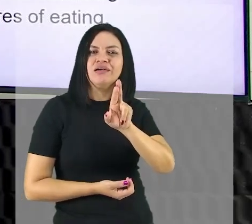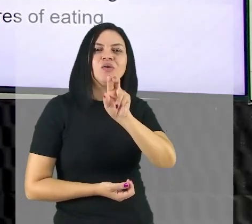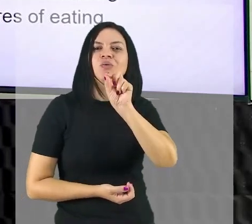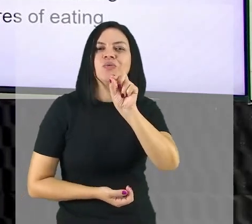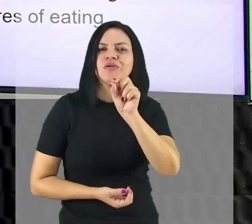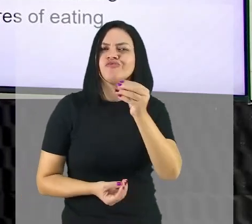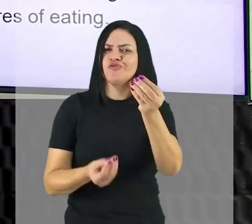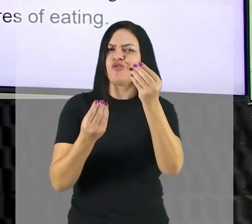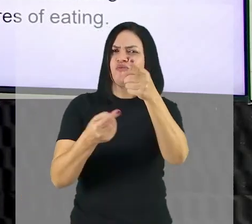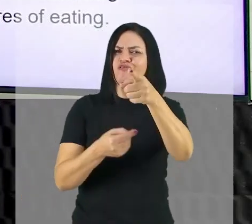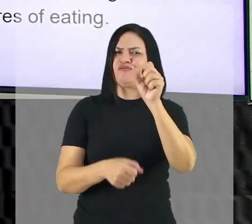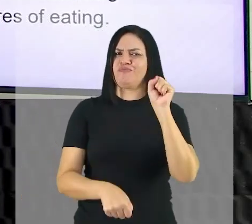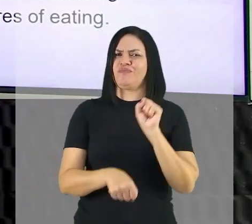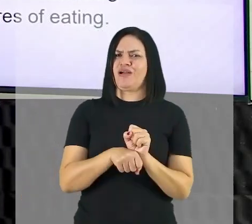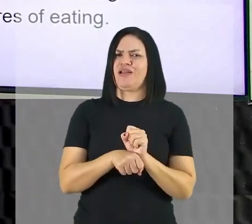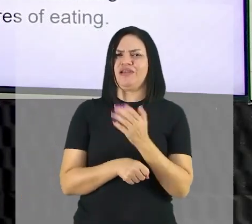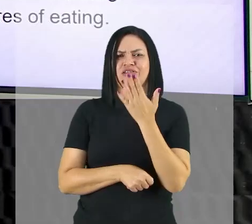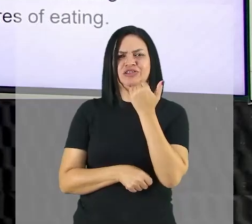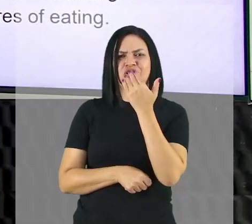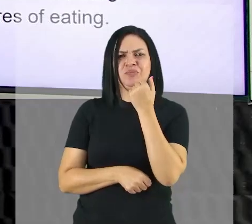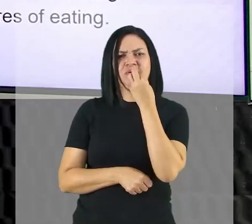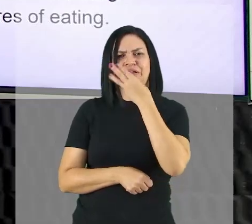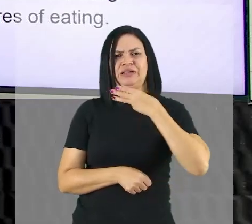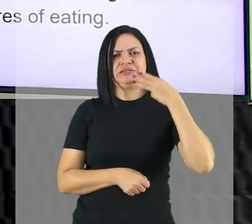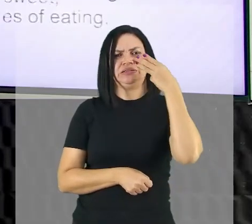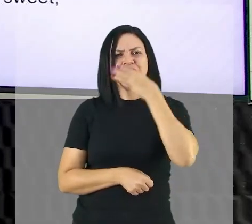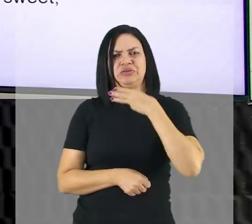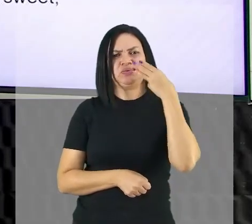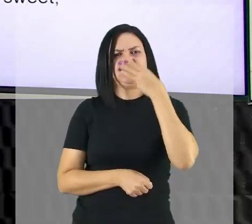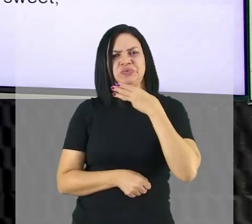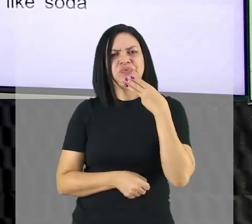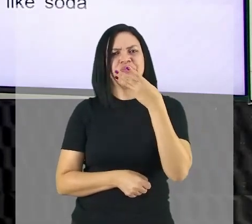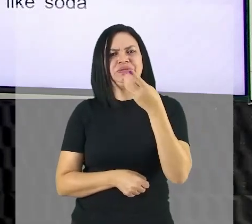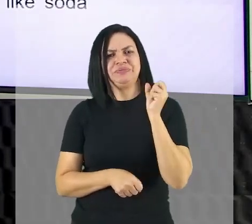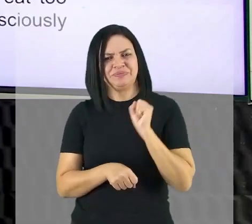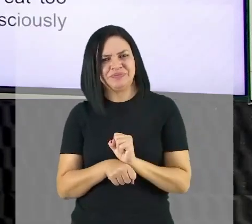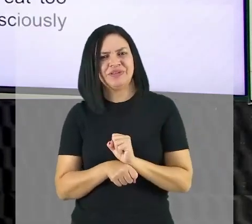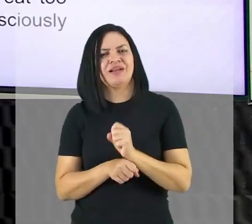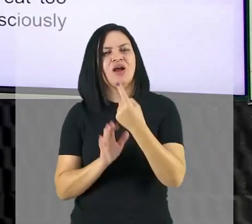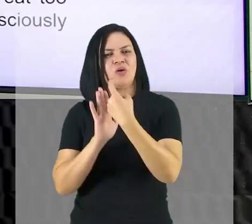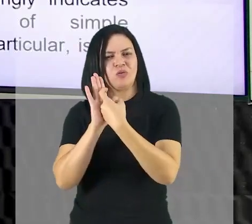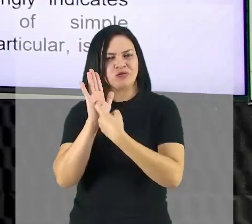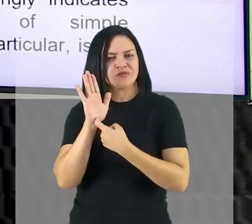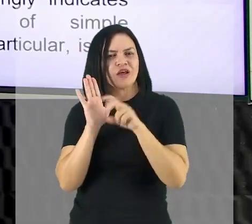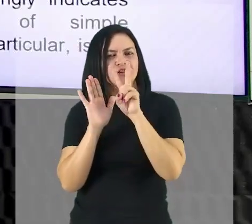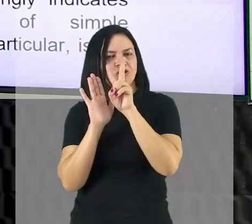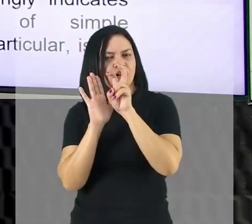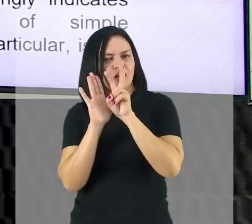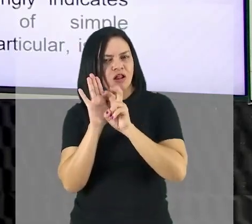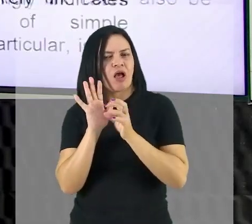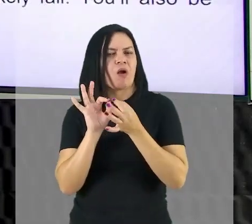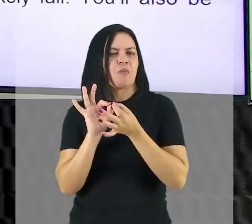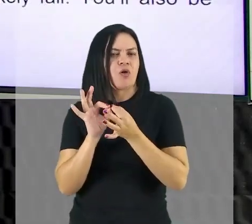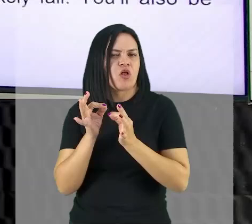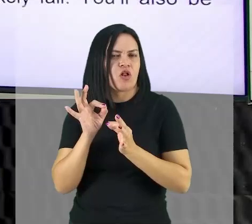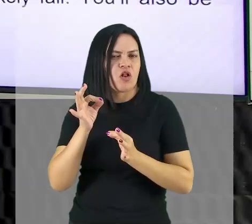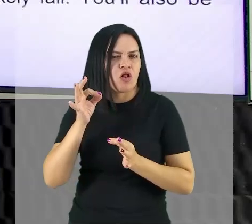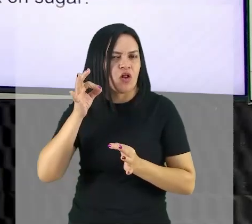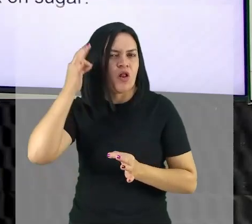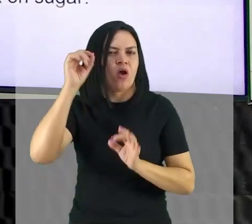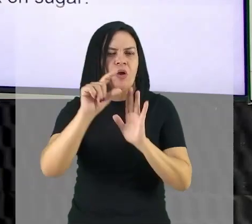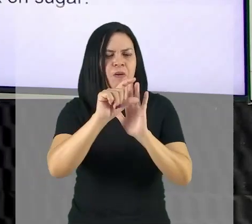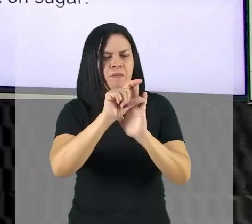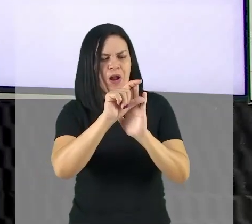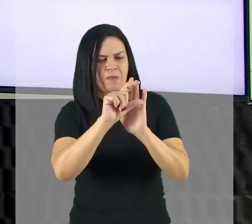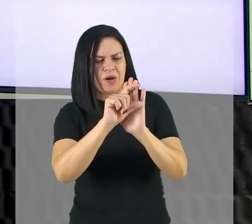consumir açúcar? É um texto que vai argumentar e vai discutir sobre isso. Texto mais longo, vários